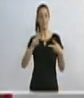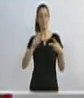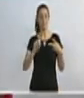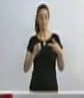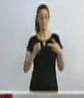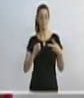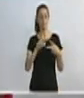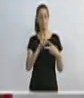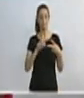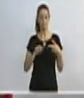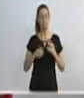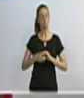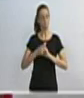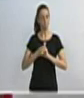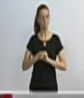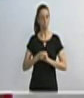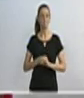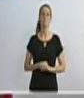Bachmann.